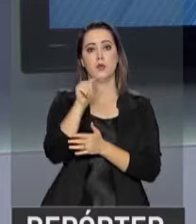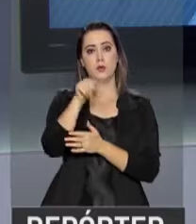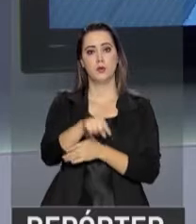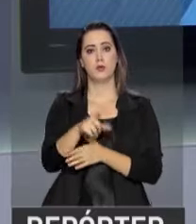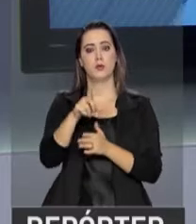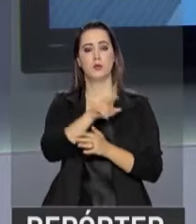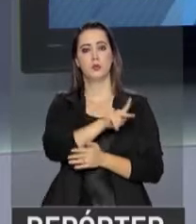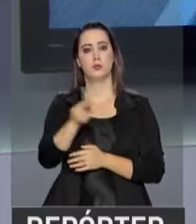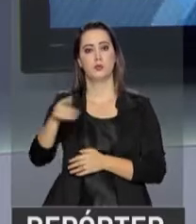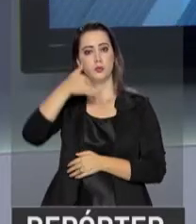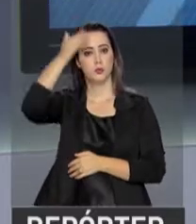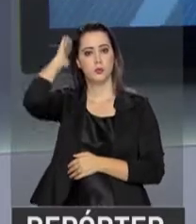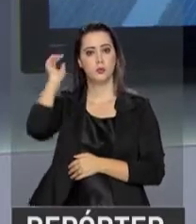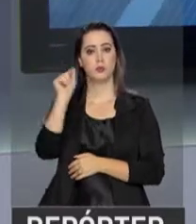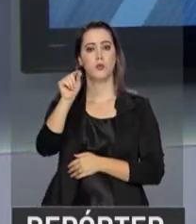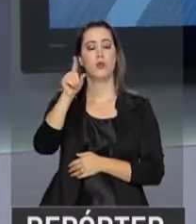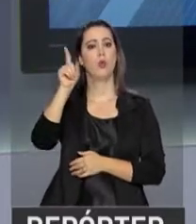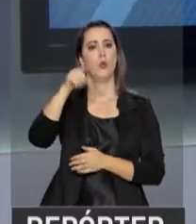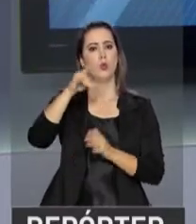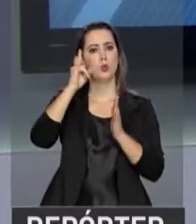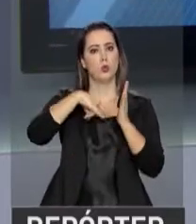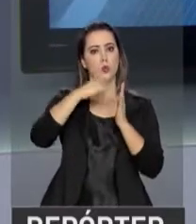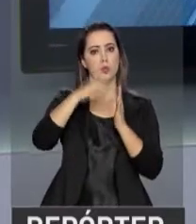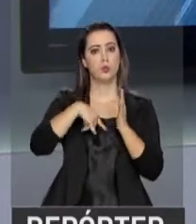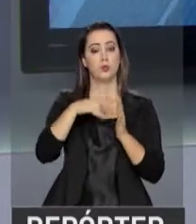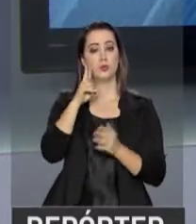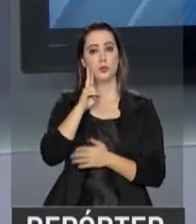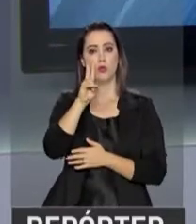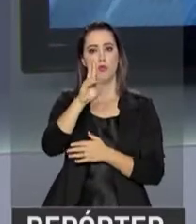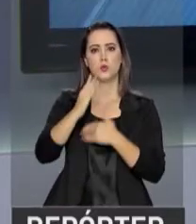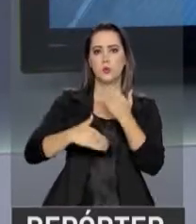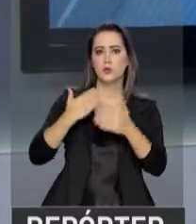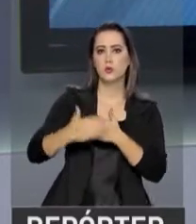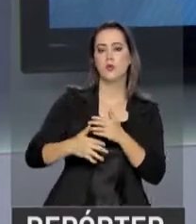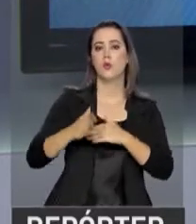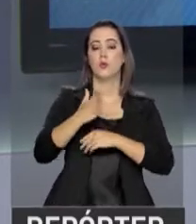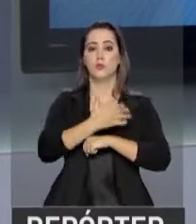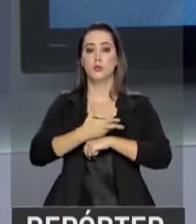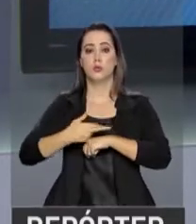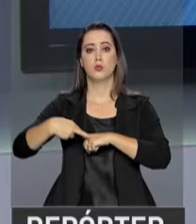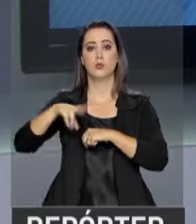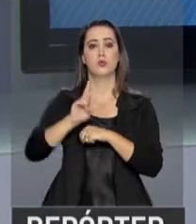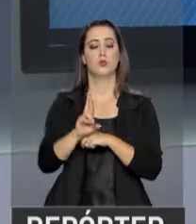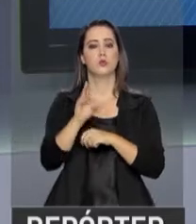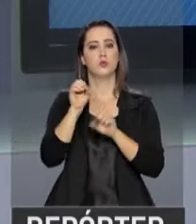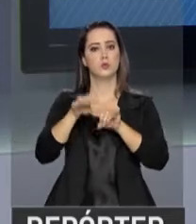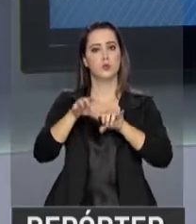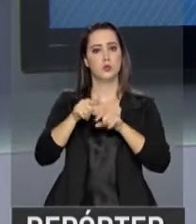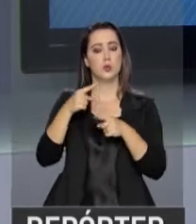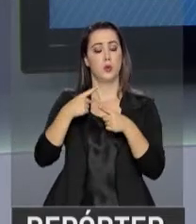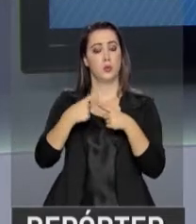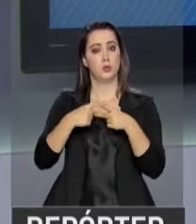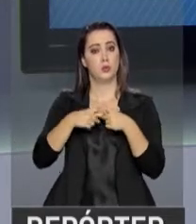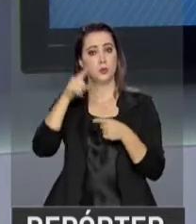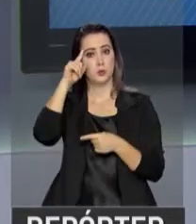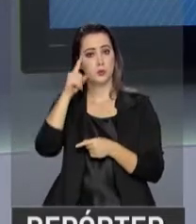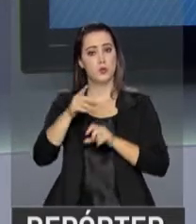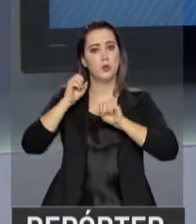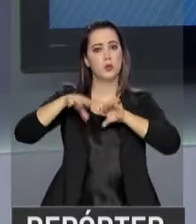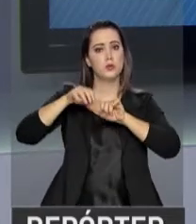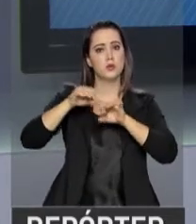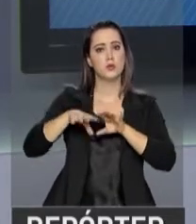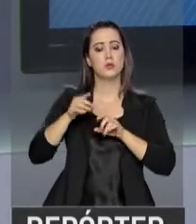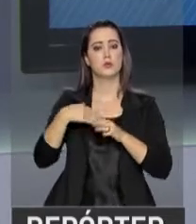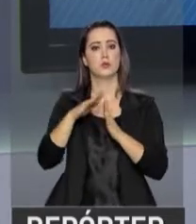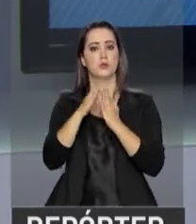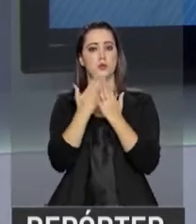pelo presidente Michel Temer. O documento é considerado um avanço por especialistas em educação, já que determina o que deve ser ensinado nas